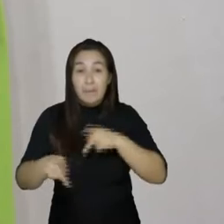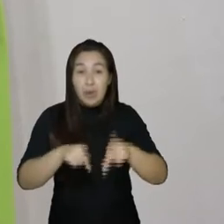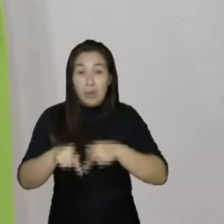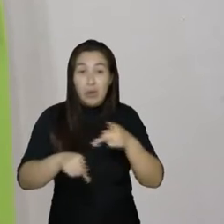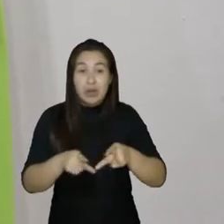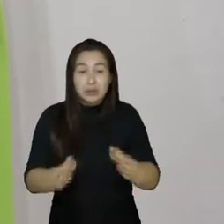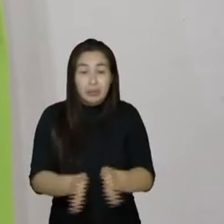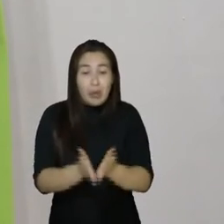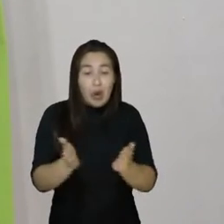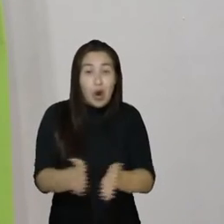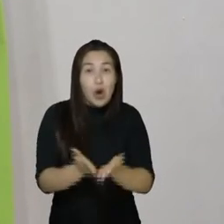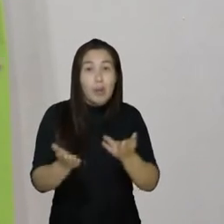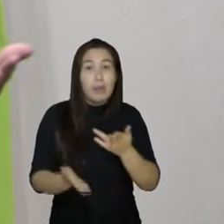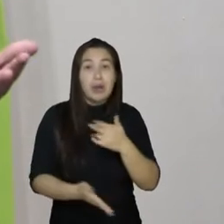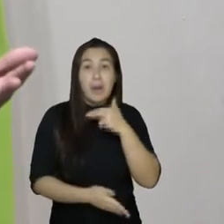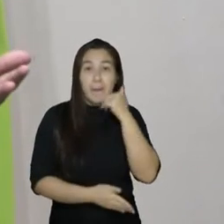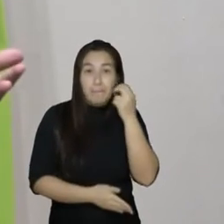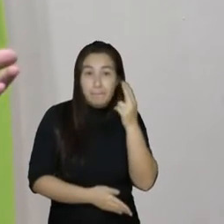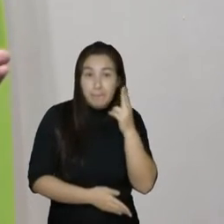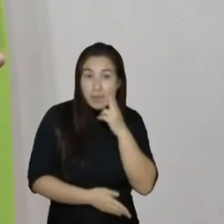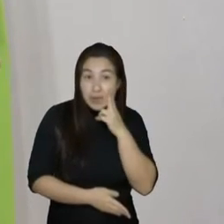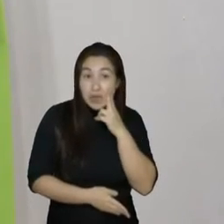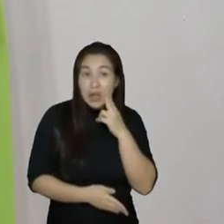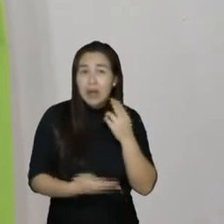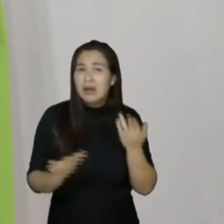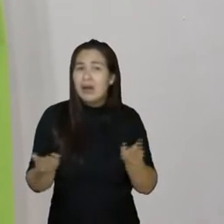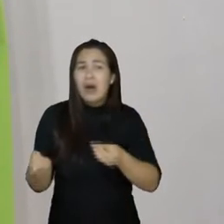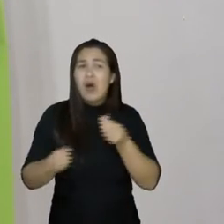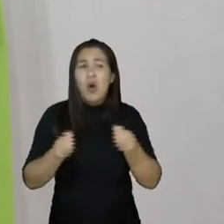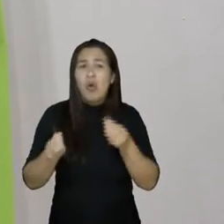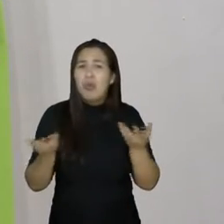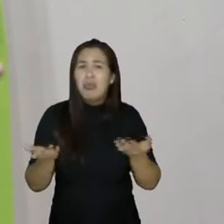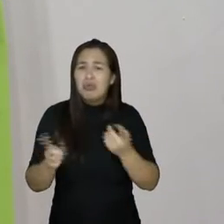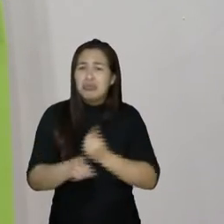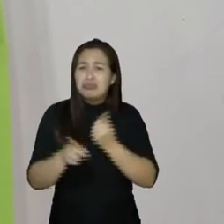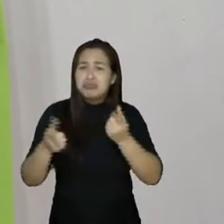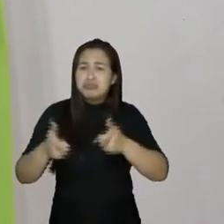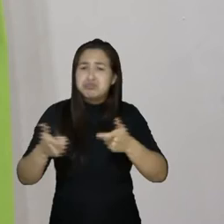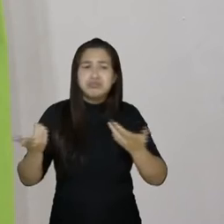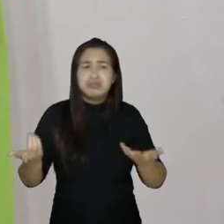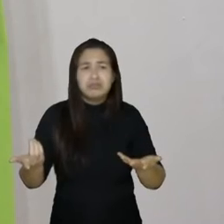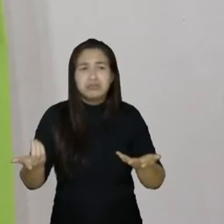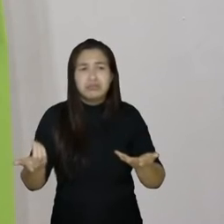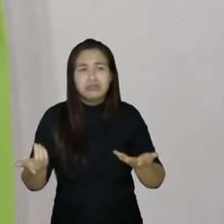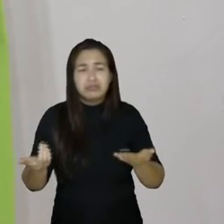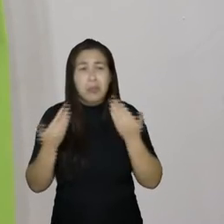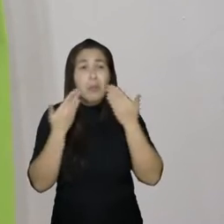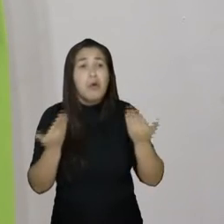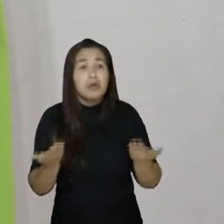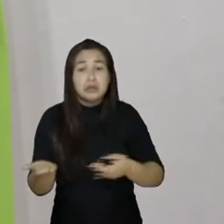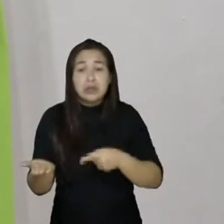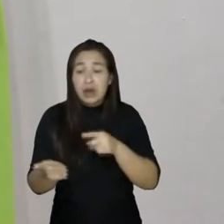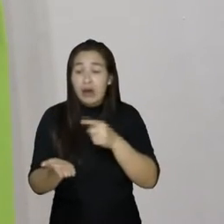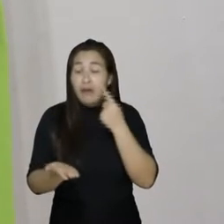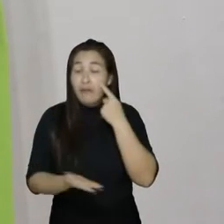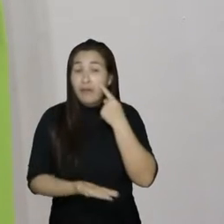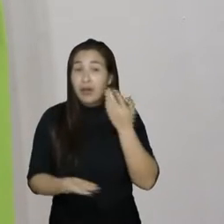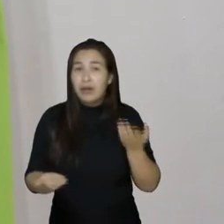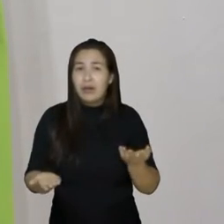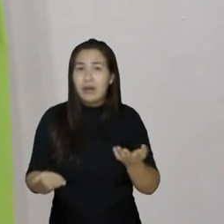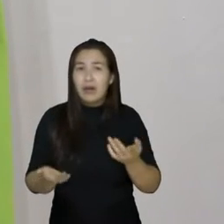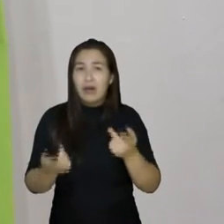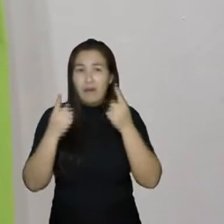preta, da onde que tiraram isso? Onde que estatística? A violência diminuiu